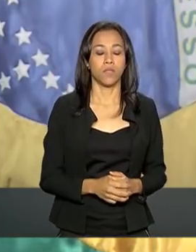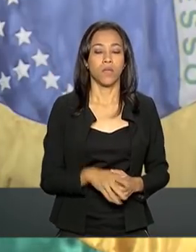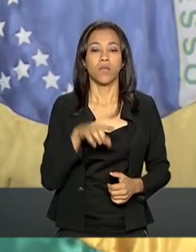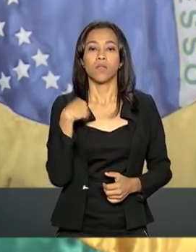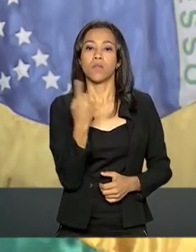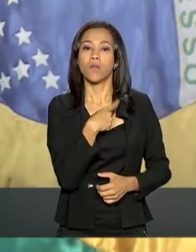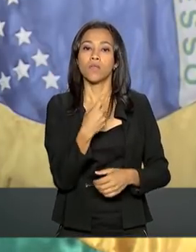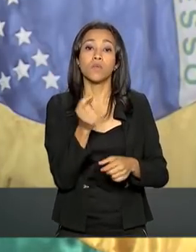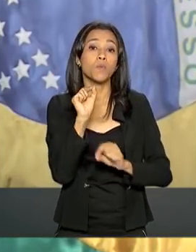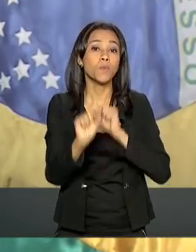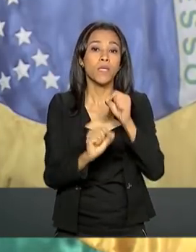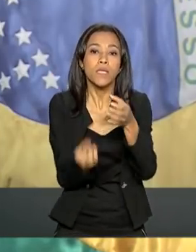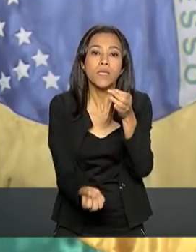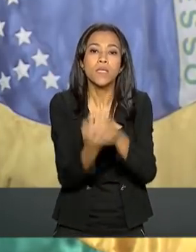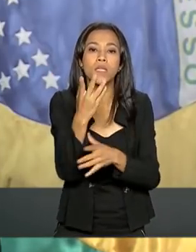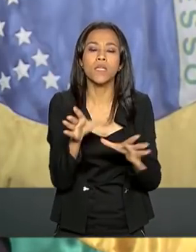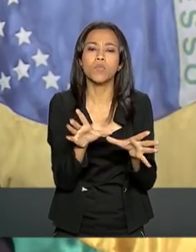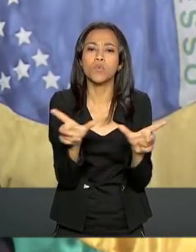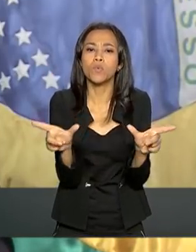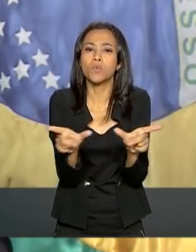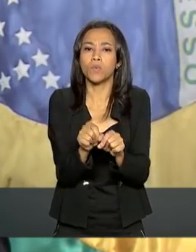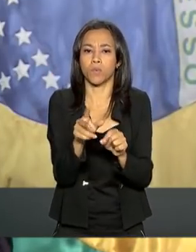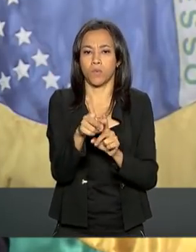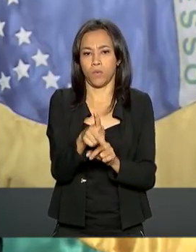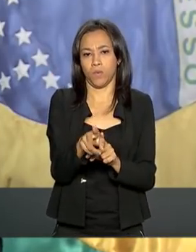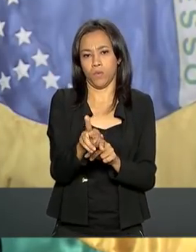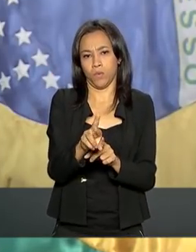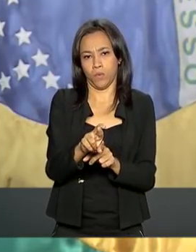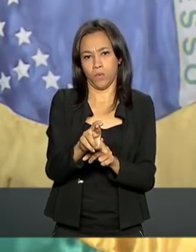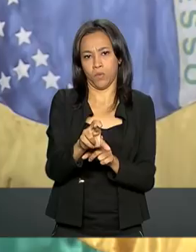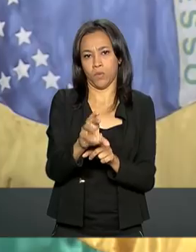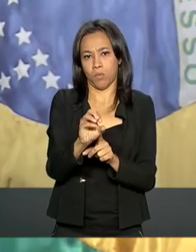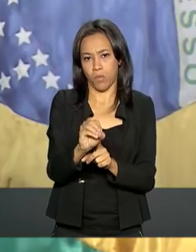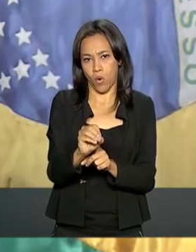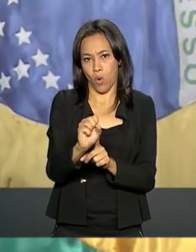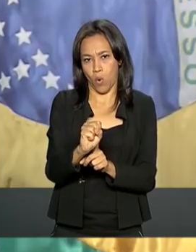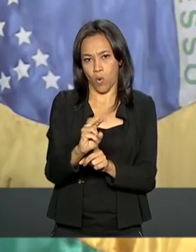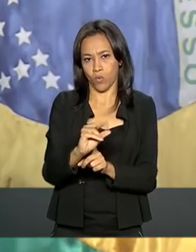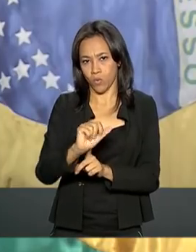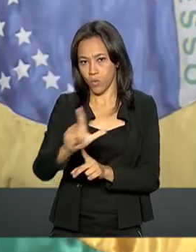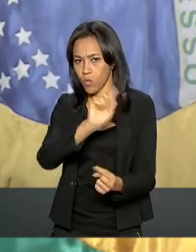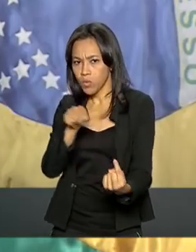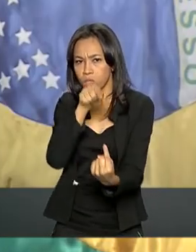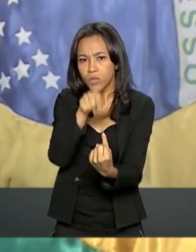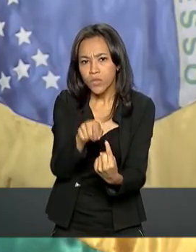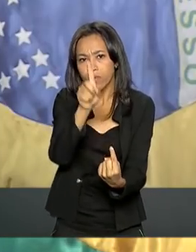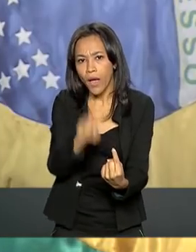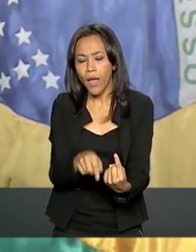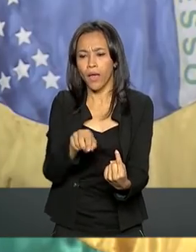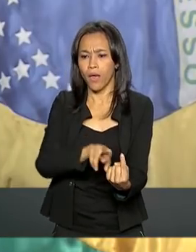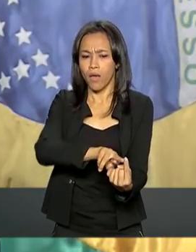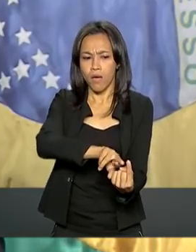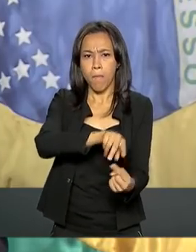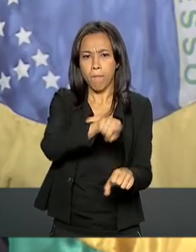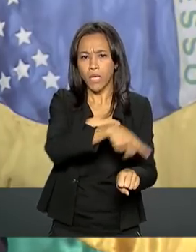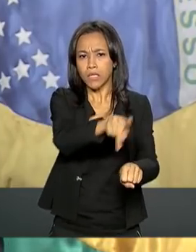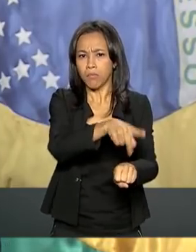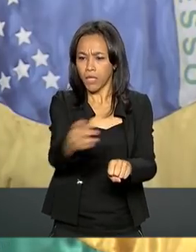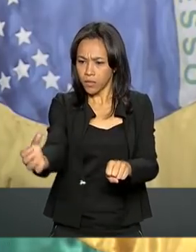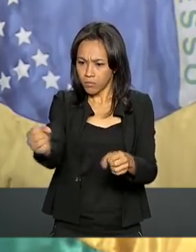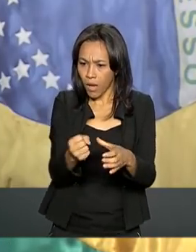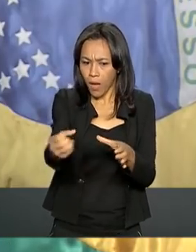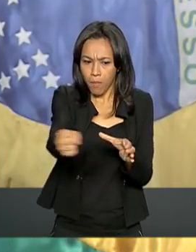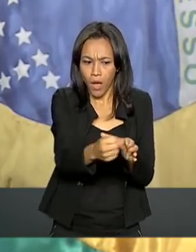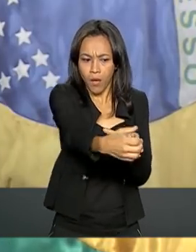criamos, na verdade, o PROSUL, que visa juntar um número considerável de países